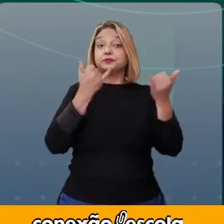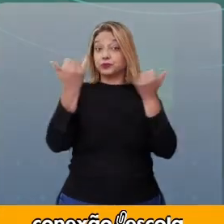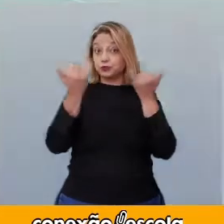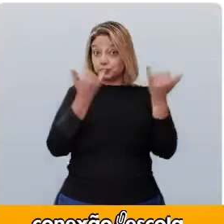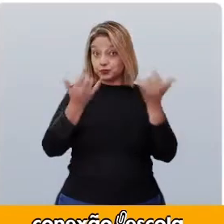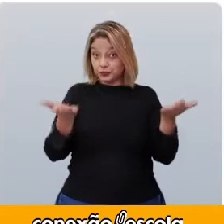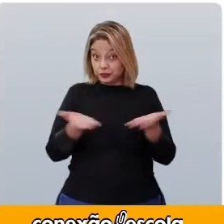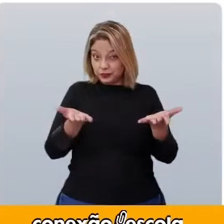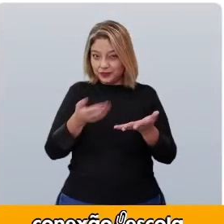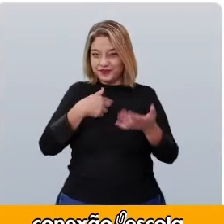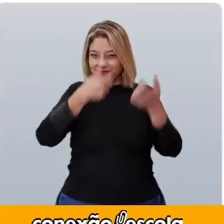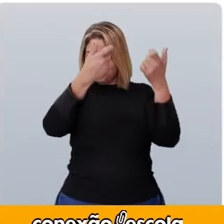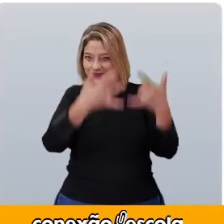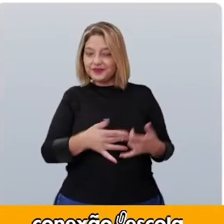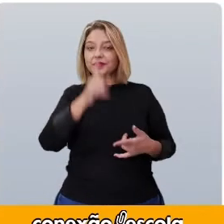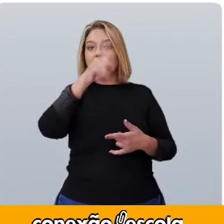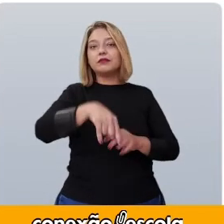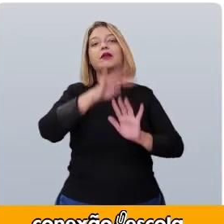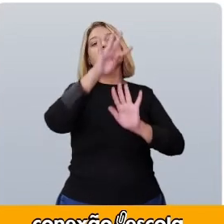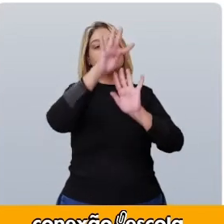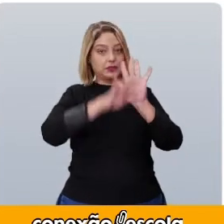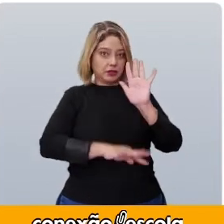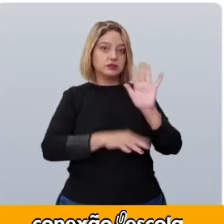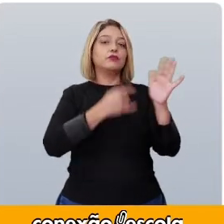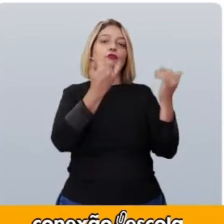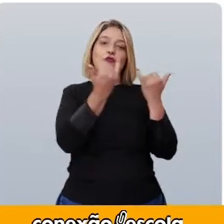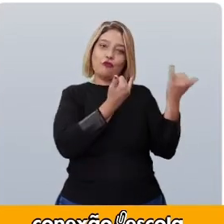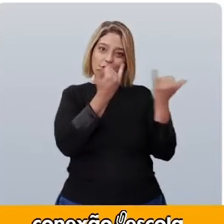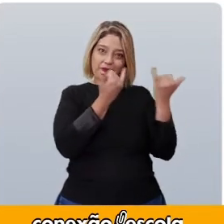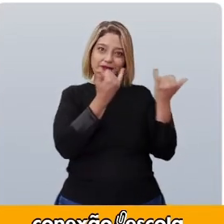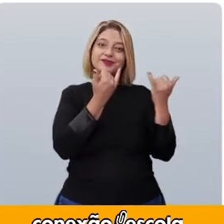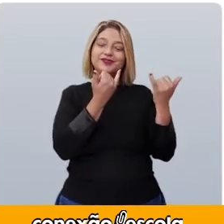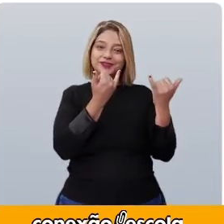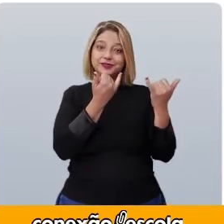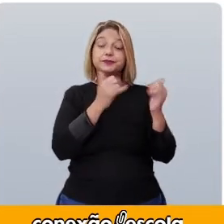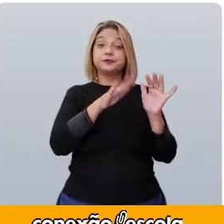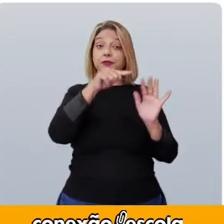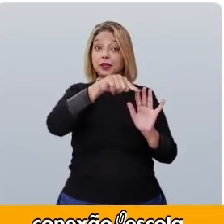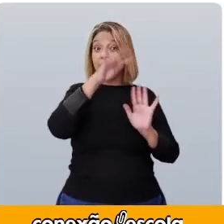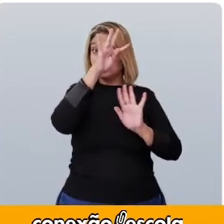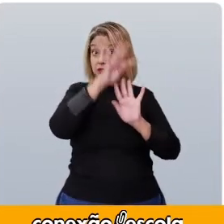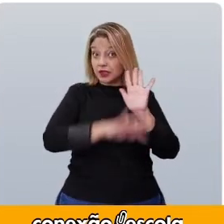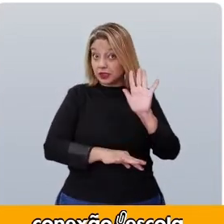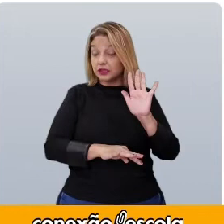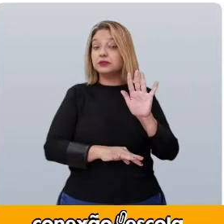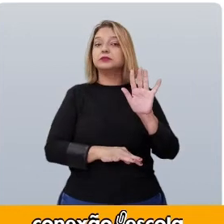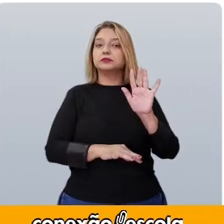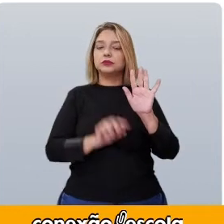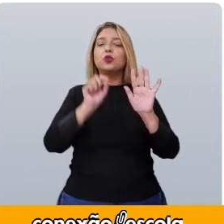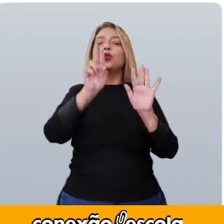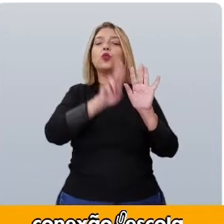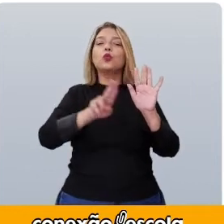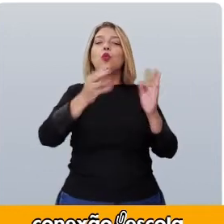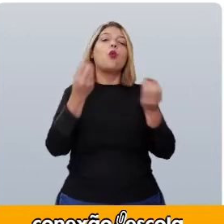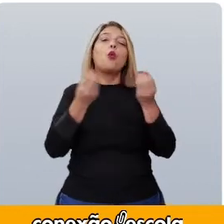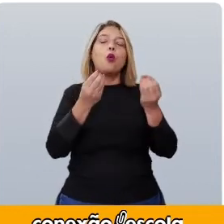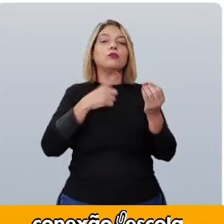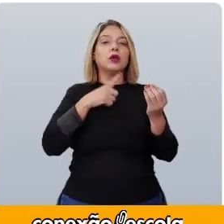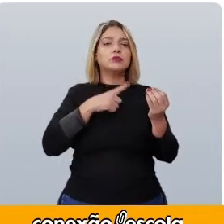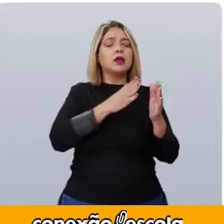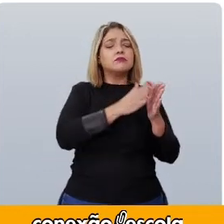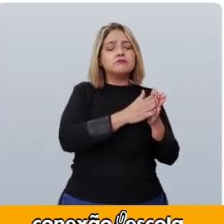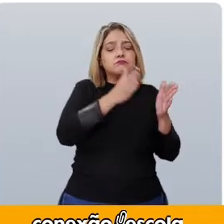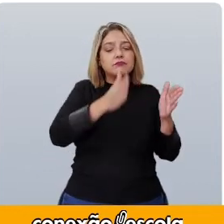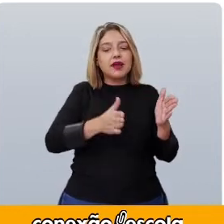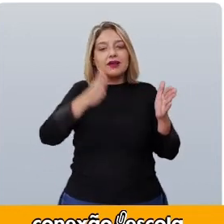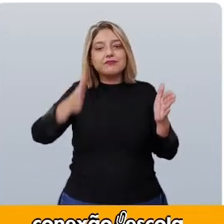vemos agora é, portanto, um texto informativo. Esse texto utiliza alguns recursos como a linha do tempo,